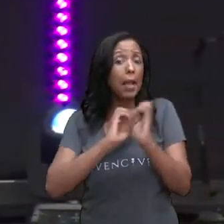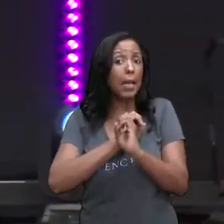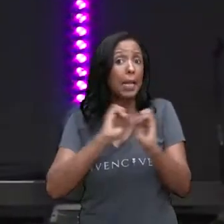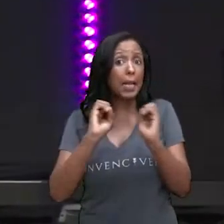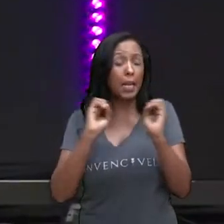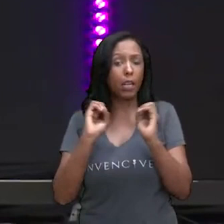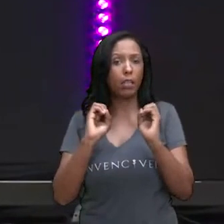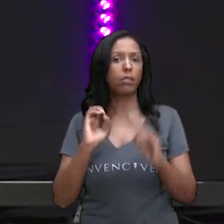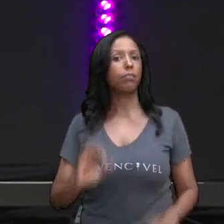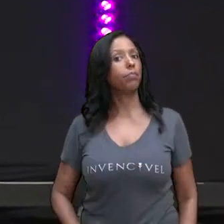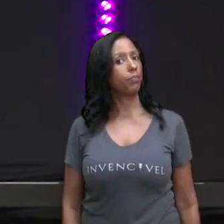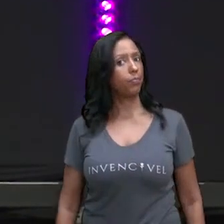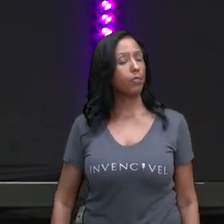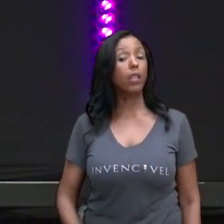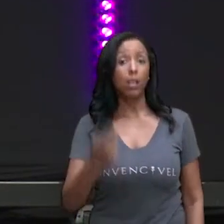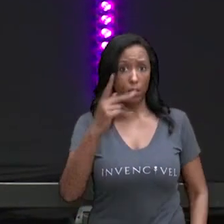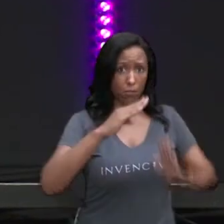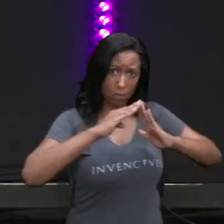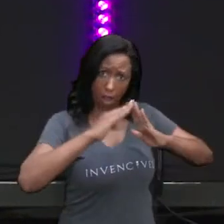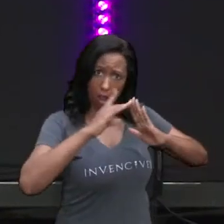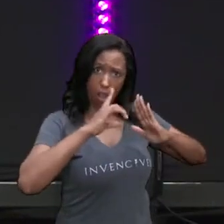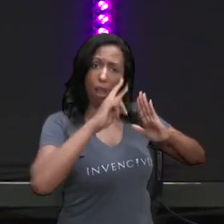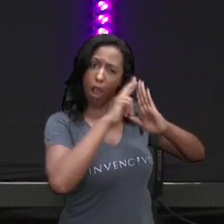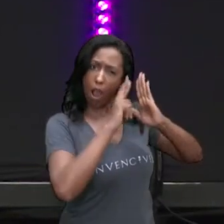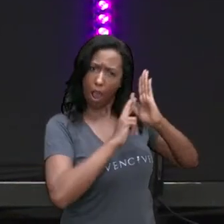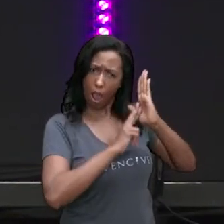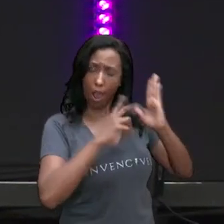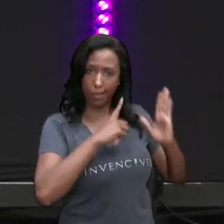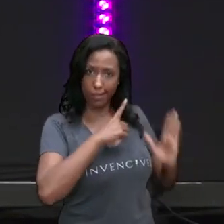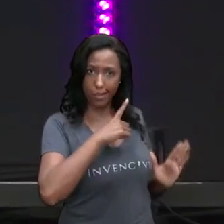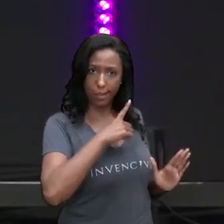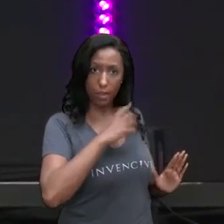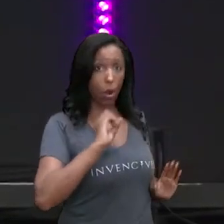Na tua casa tem regra? Ou tua casa é uma anarquia maluca?